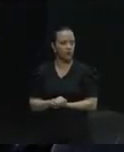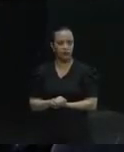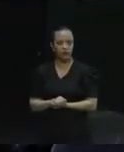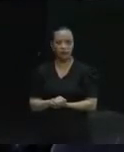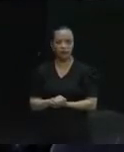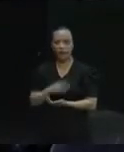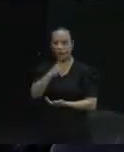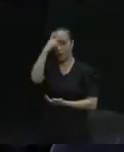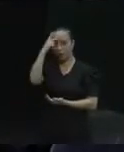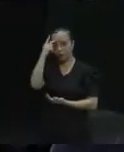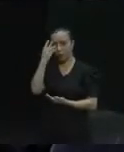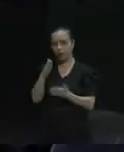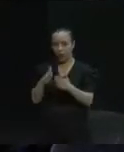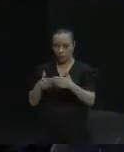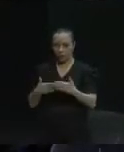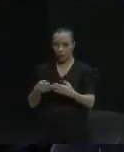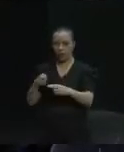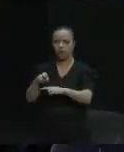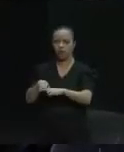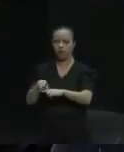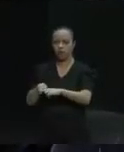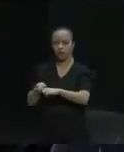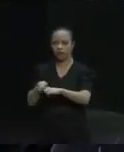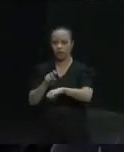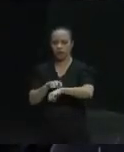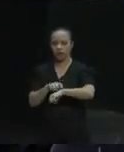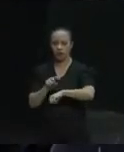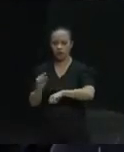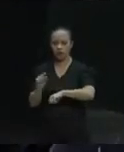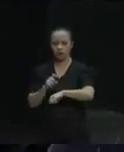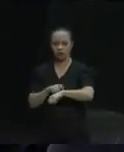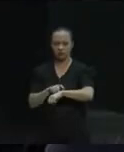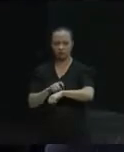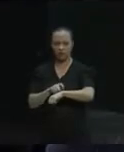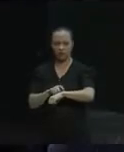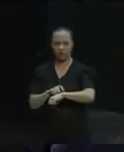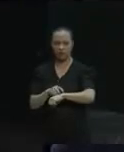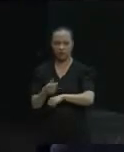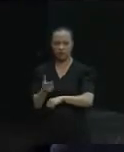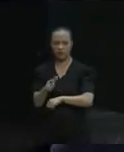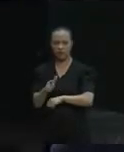Pessoal, vamos sentar um pouquinho, vamos se acomodar, só para não ter tumulto.